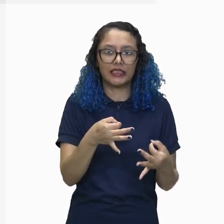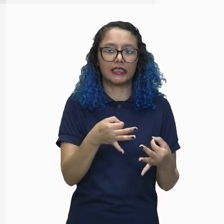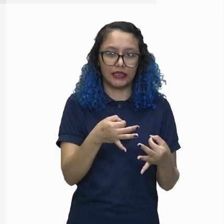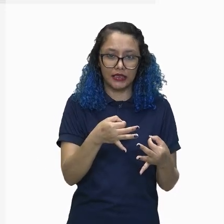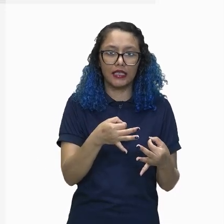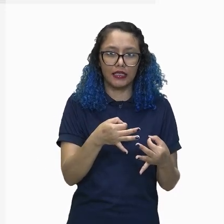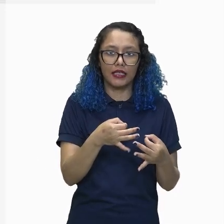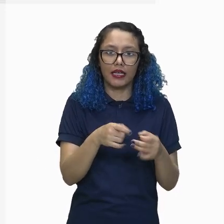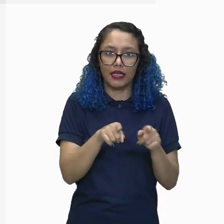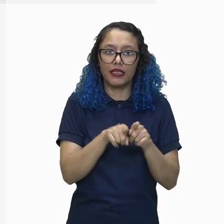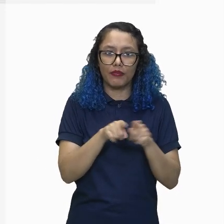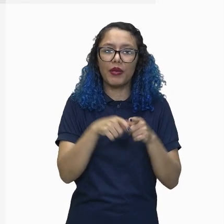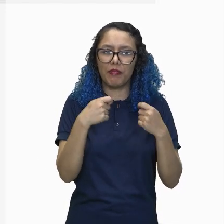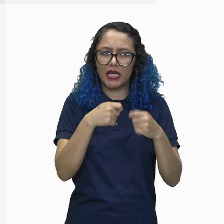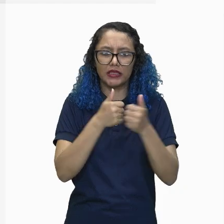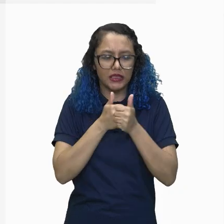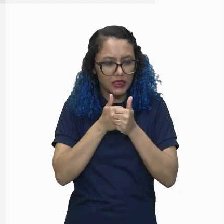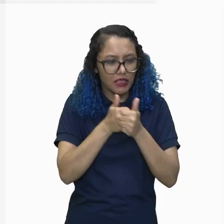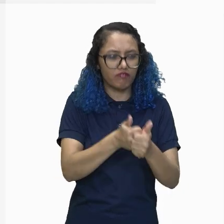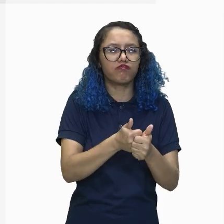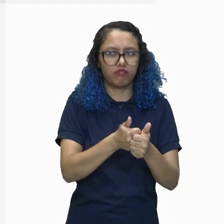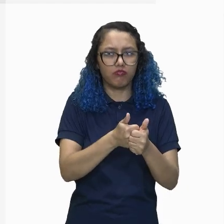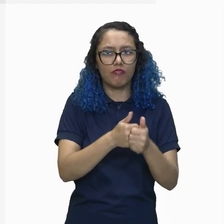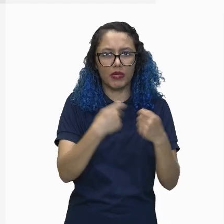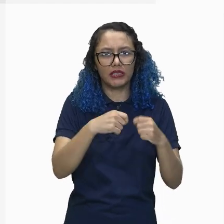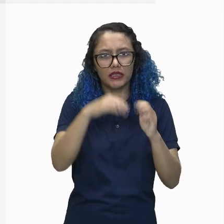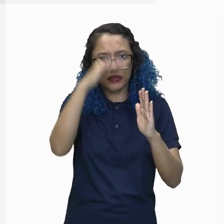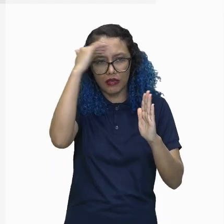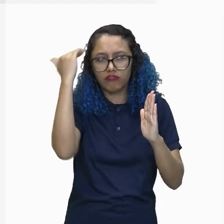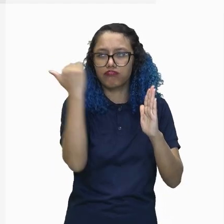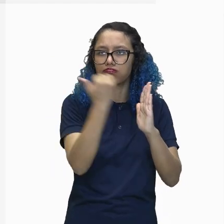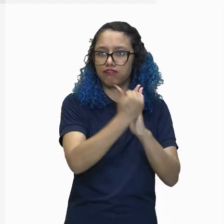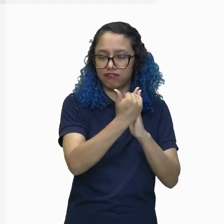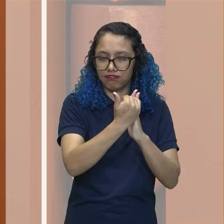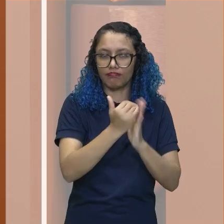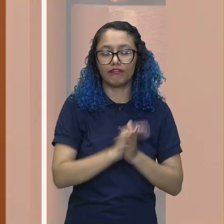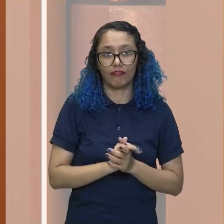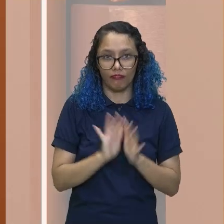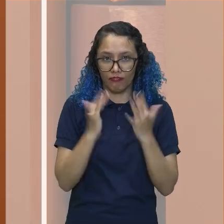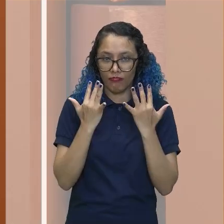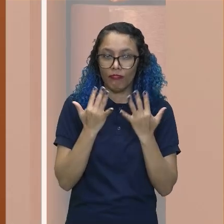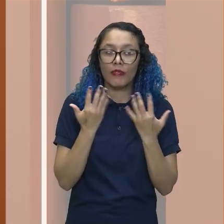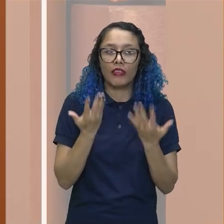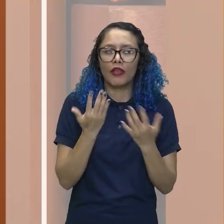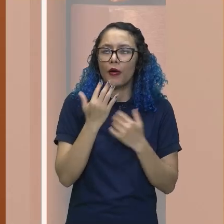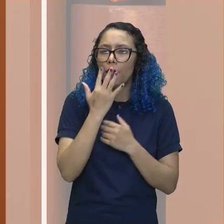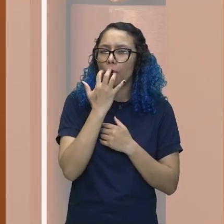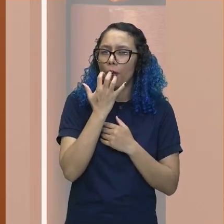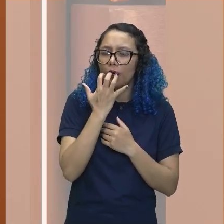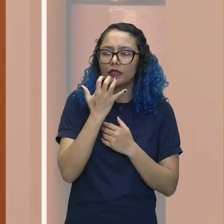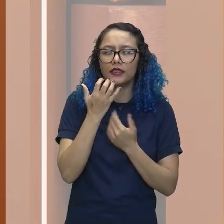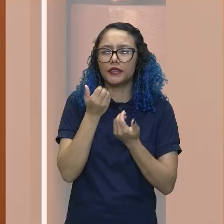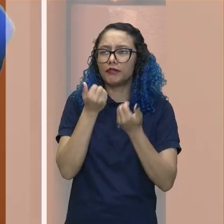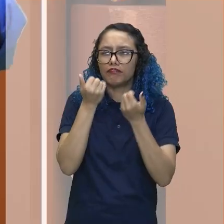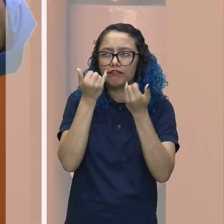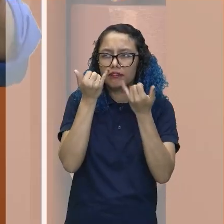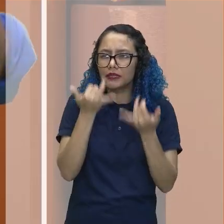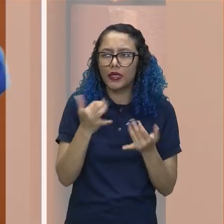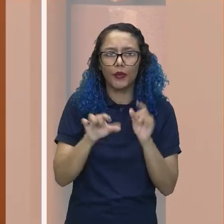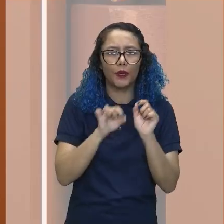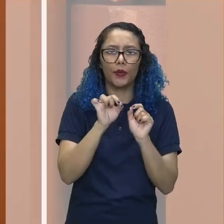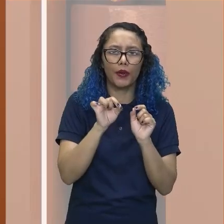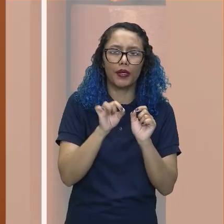naturalmente dignos de serem seguidos. Olhem para mim aqui. Né? O que o Nietzsche está querendo dizer aqui? Que